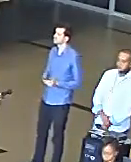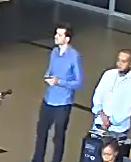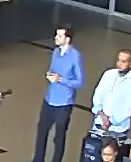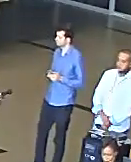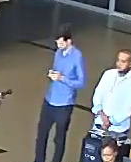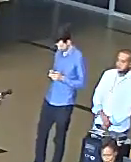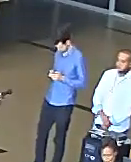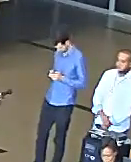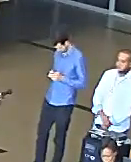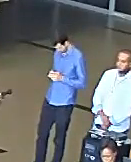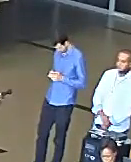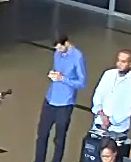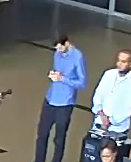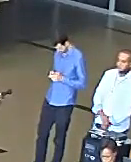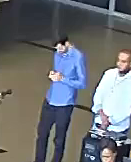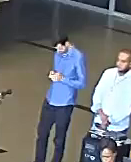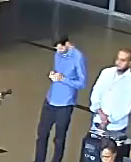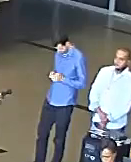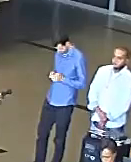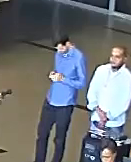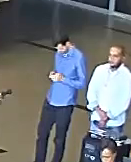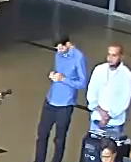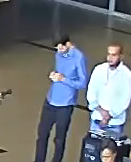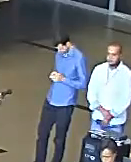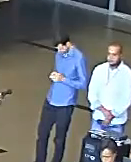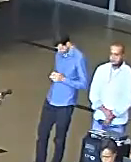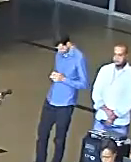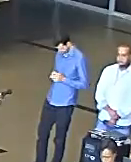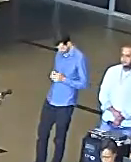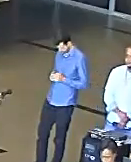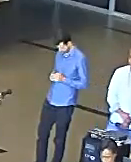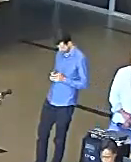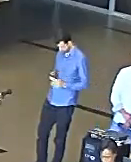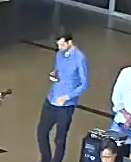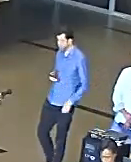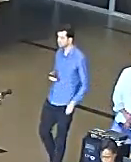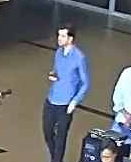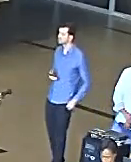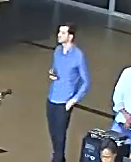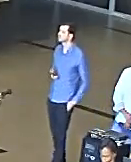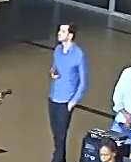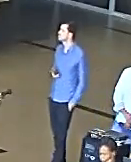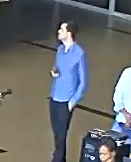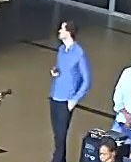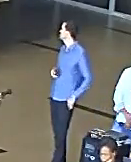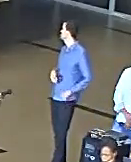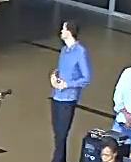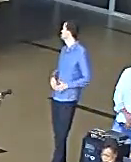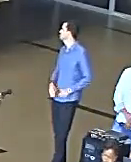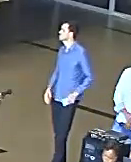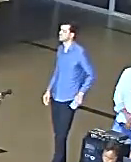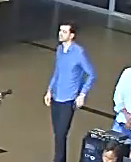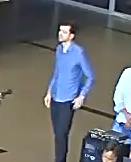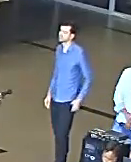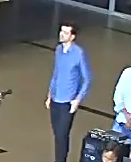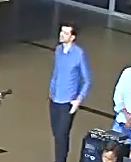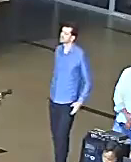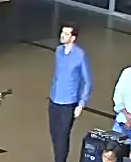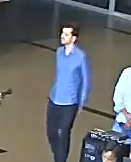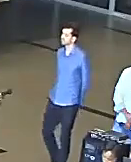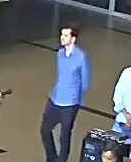transporte e trânsito do departamento de edificações e Estradas de Rodagem do Estado de Minas Gerais Dr e neste ato o